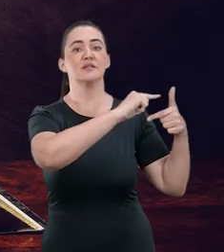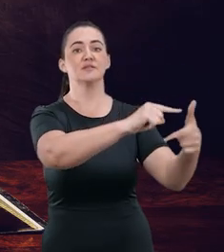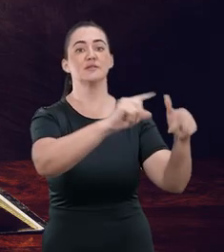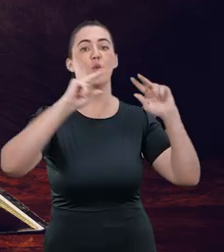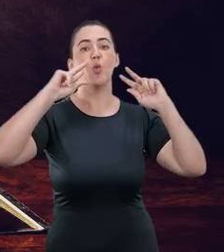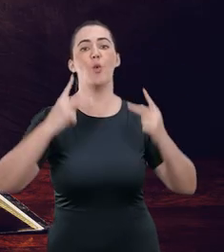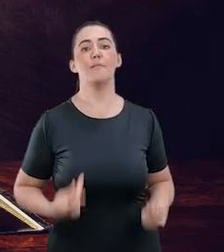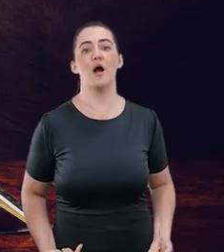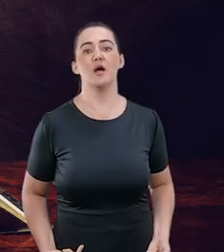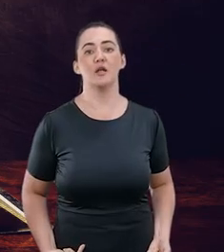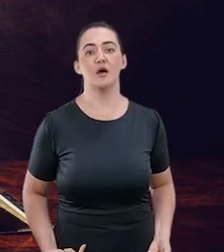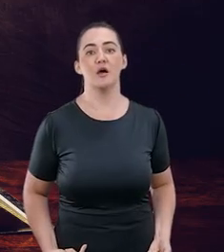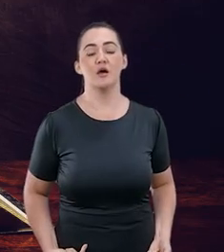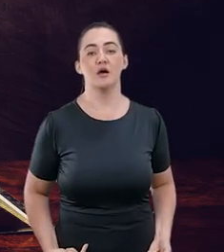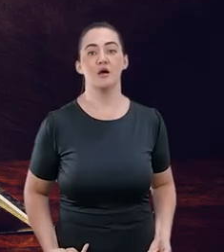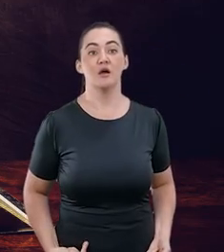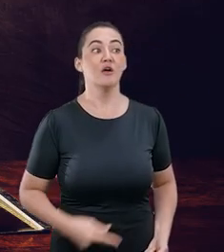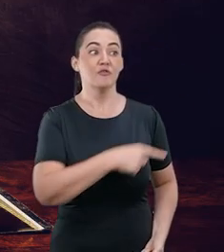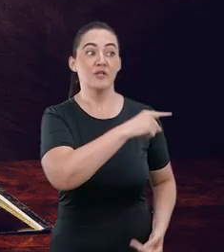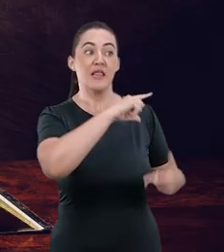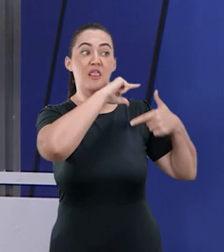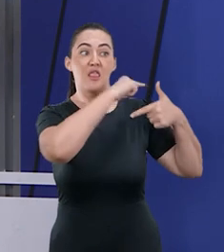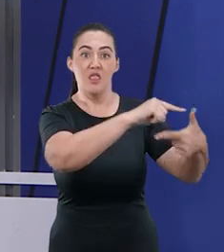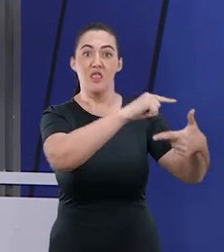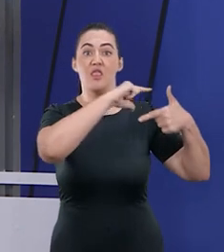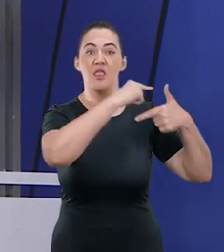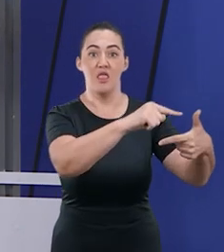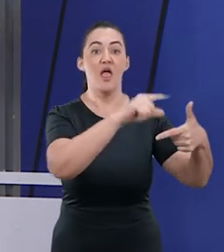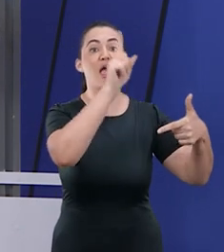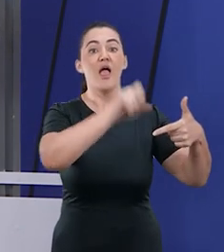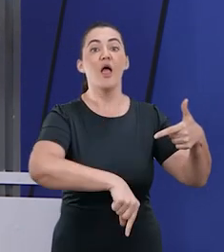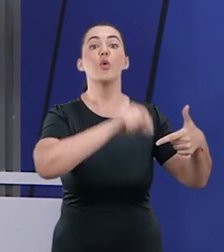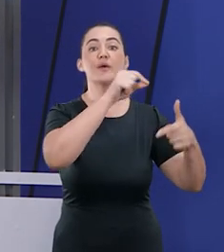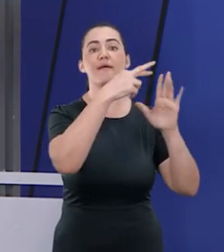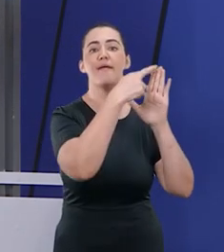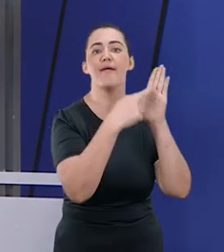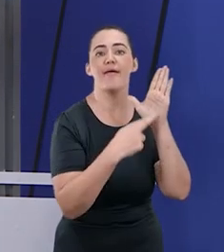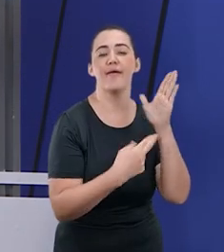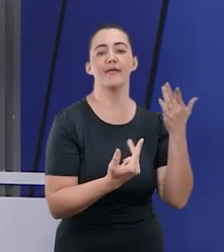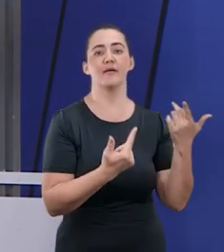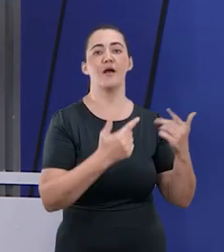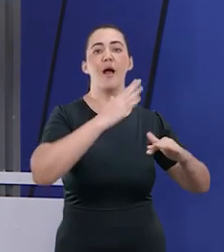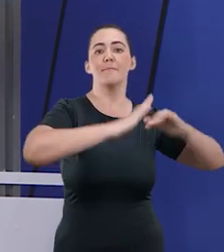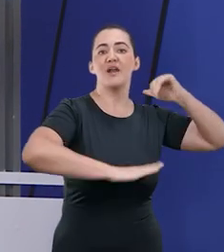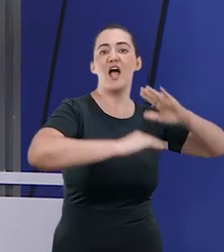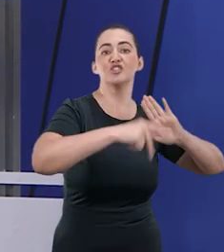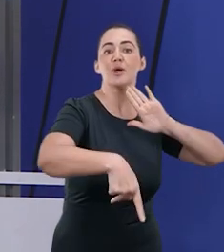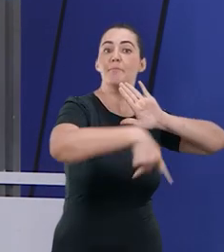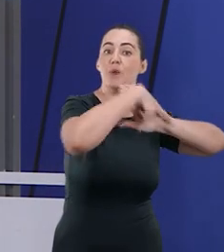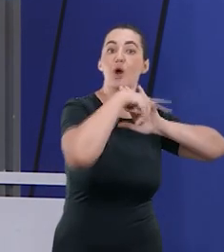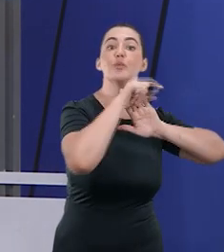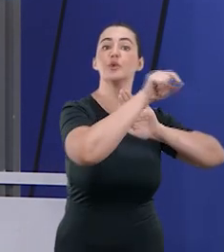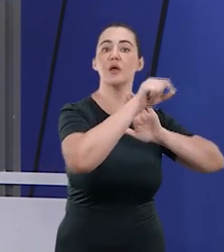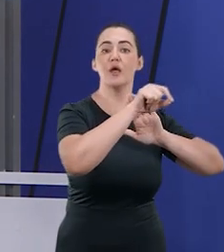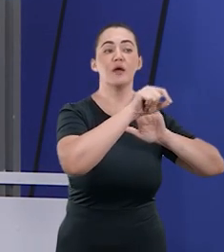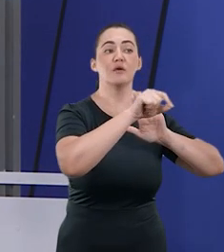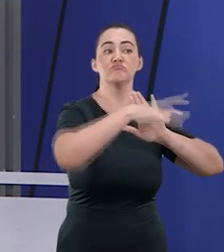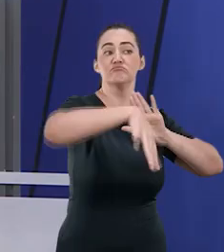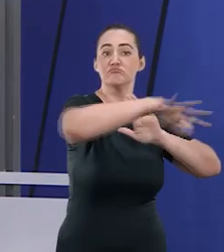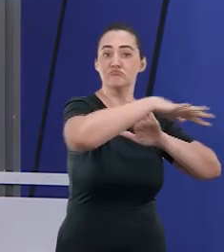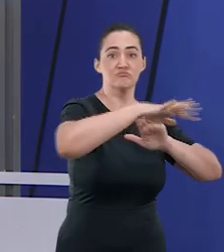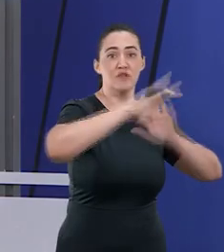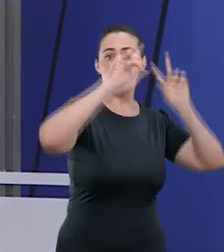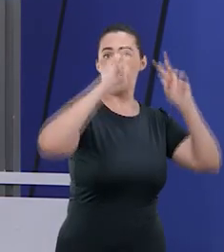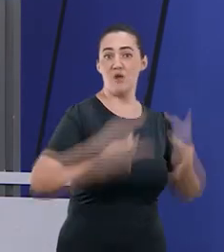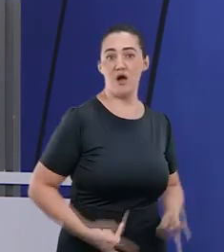aqui. Essa tradição são essas práticas que não estão na Bíblia. É o trilho do bezerro, lembra? Gente que vai seguindo o